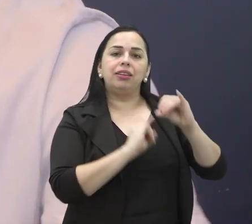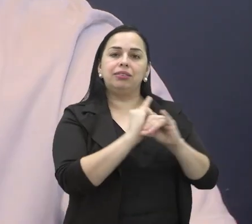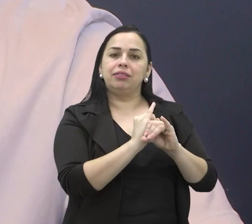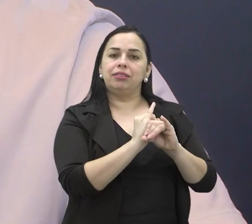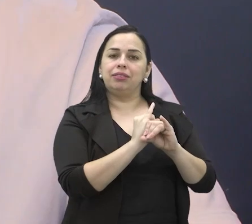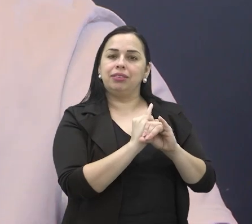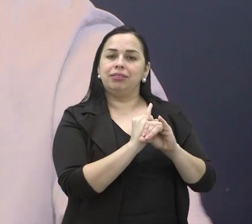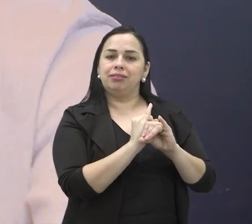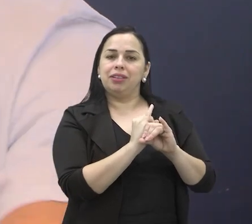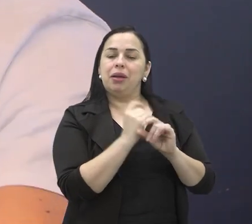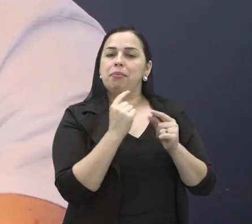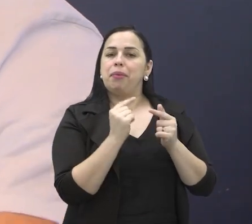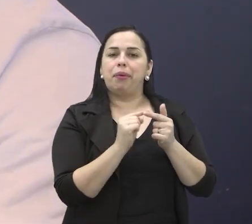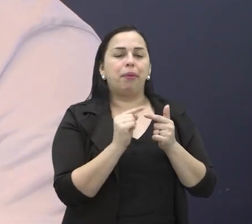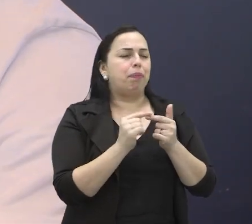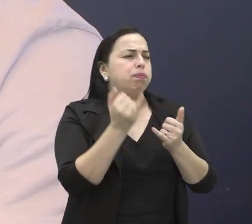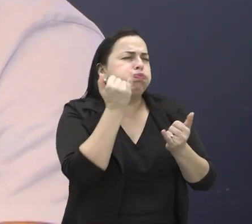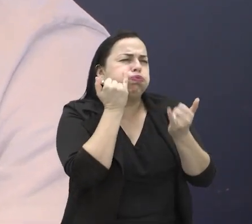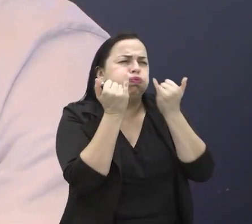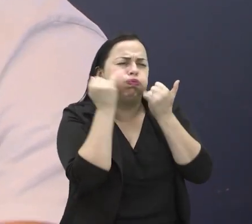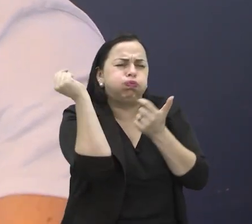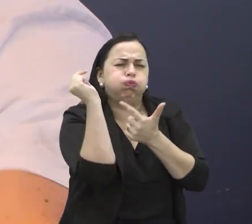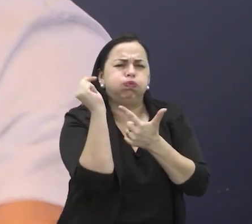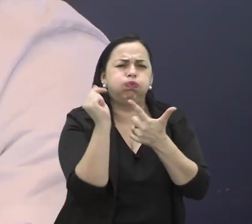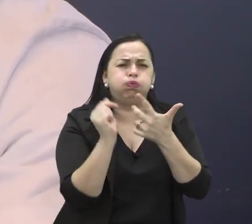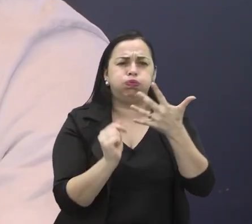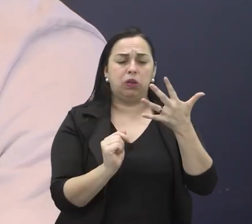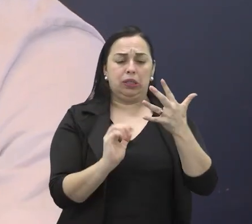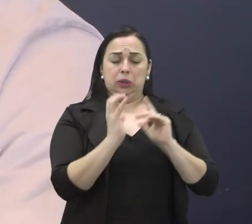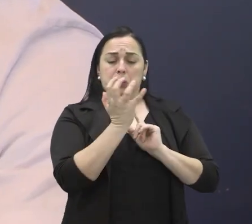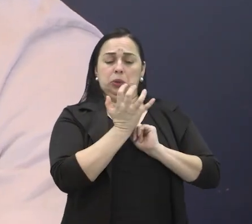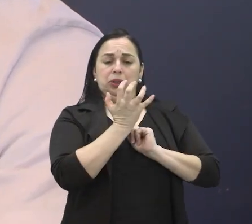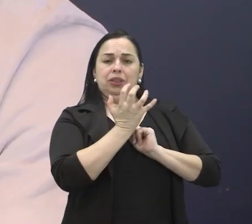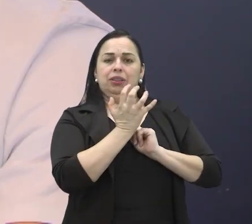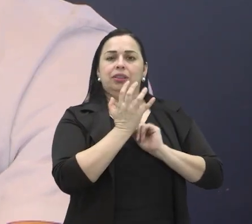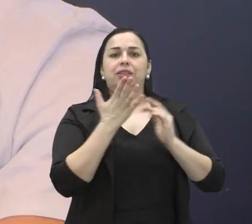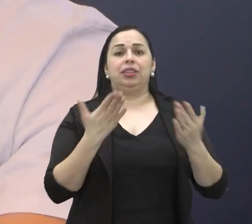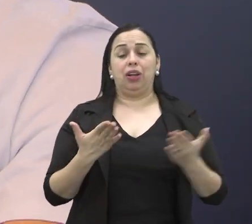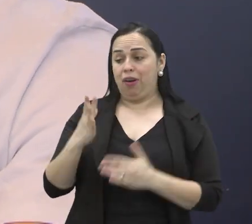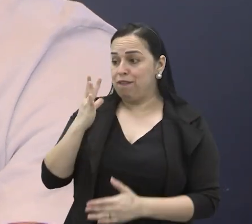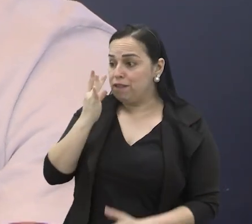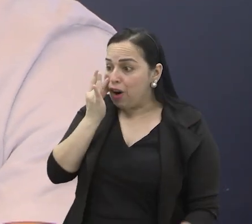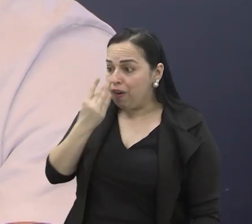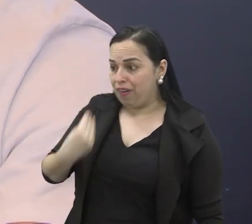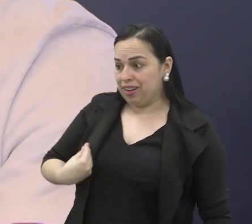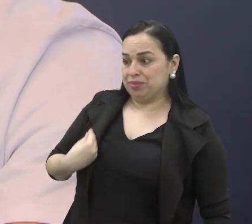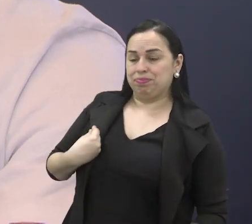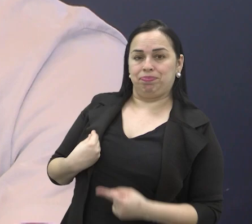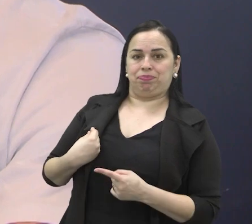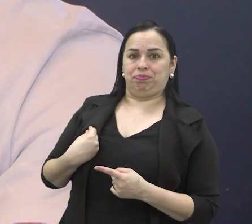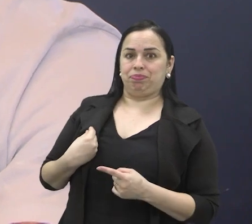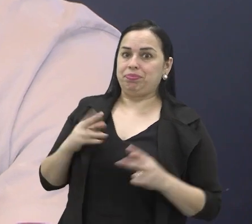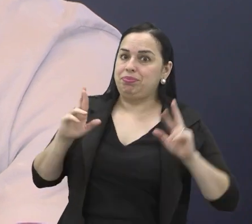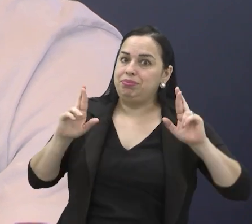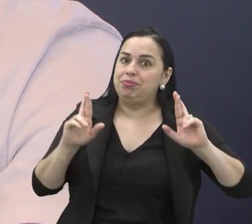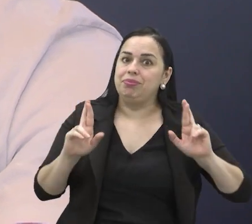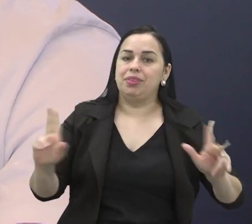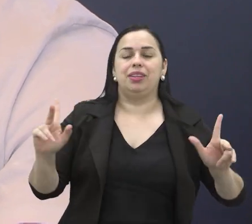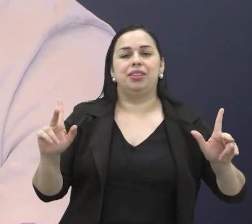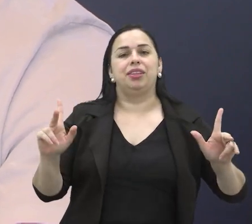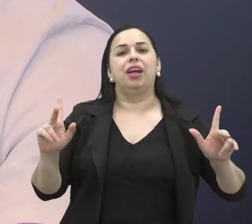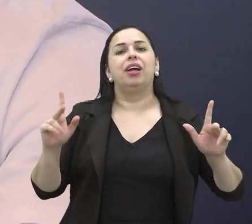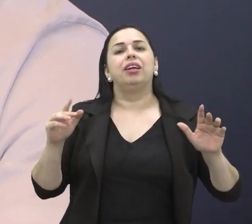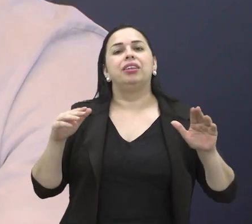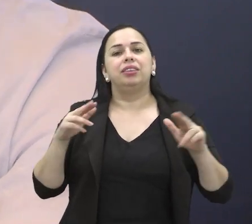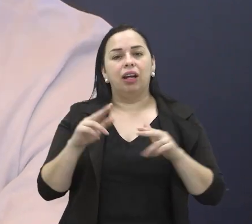questões. Então ela te dá uma bazuca de um monte de coisa, de estímulo. E eu voltar para a realidade é um baque muito grande,